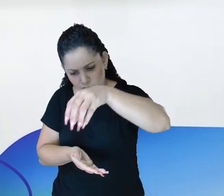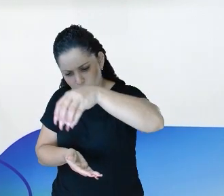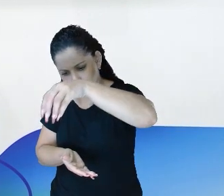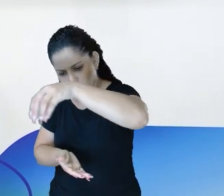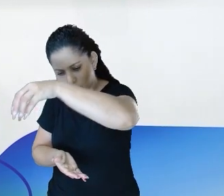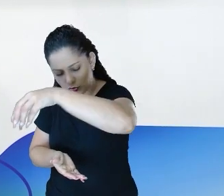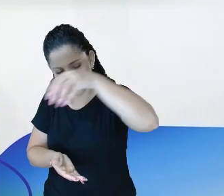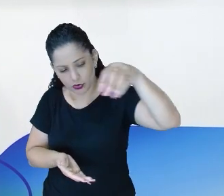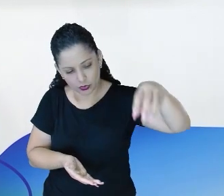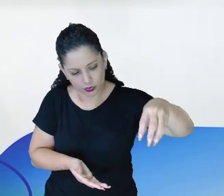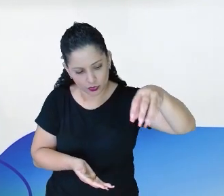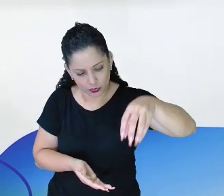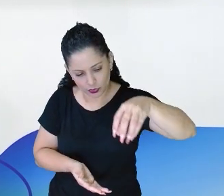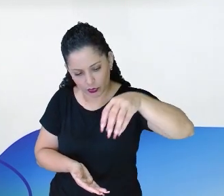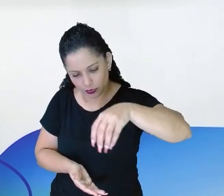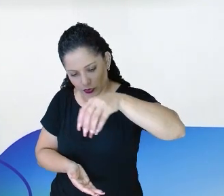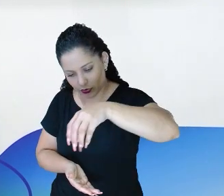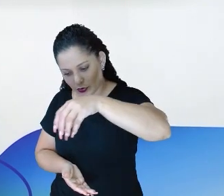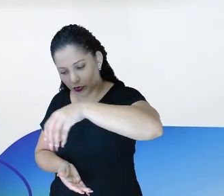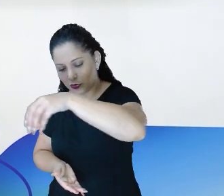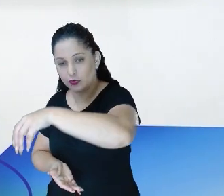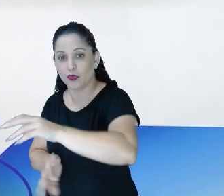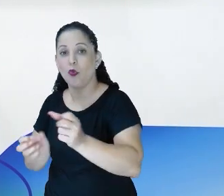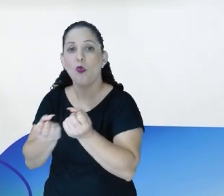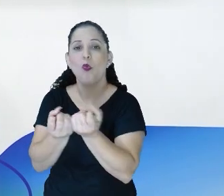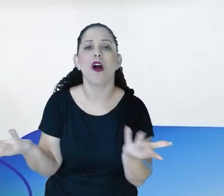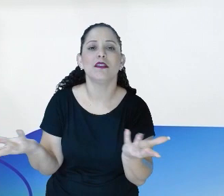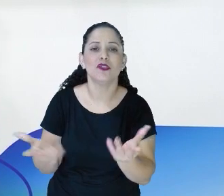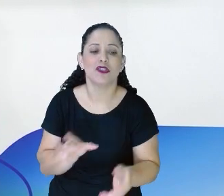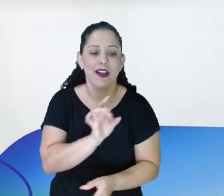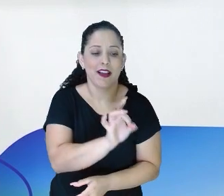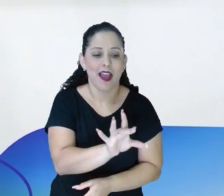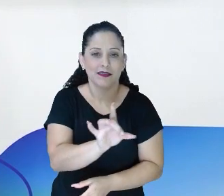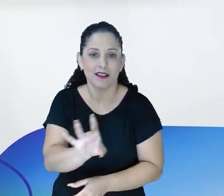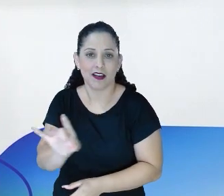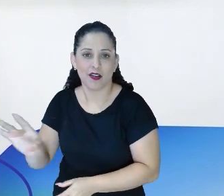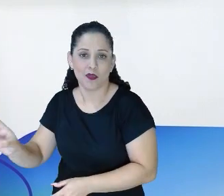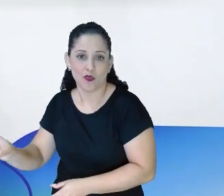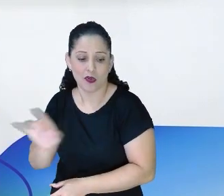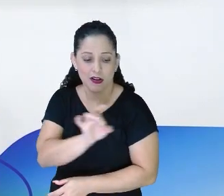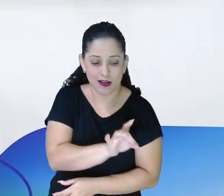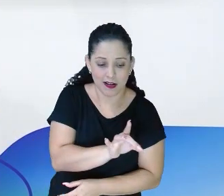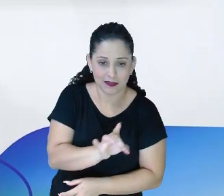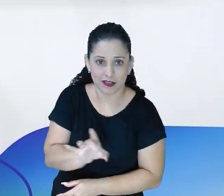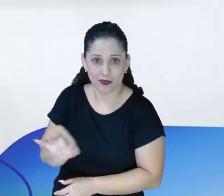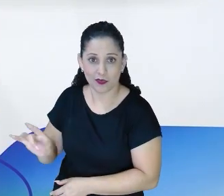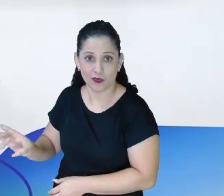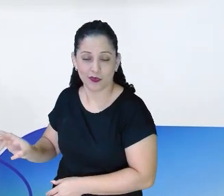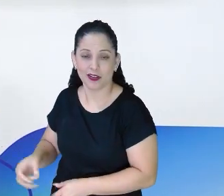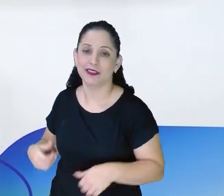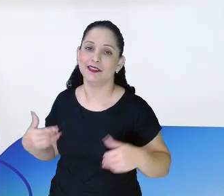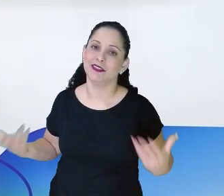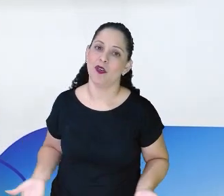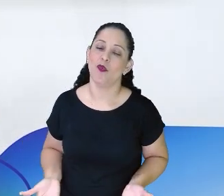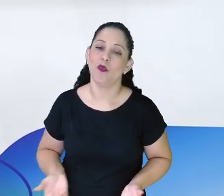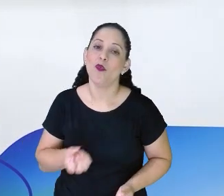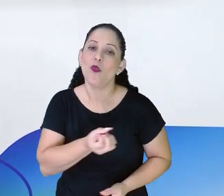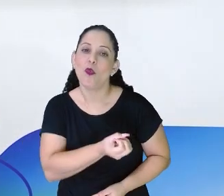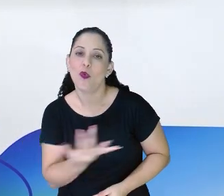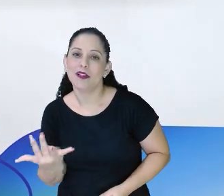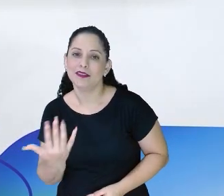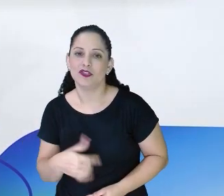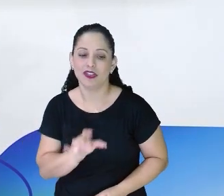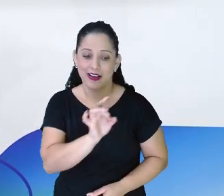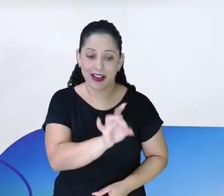48 dividido por 12. Qual é o resultado? 4